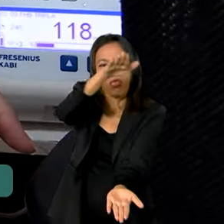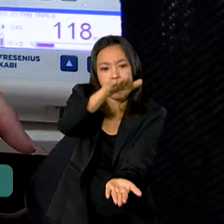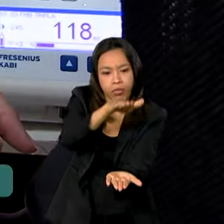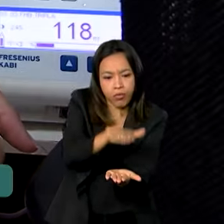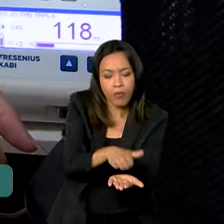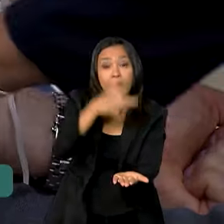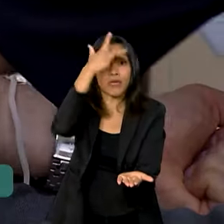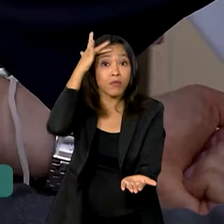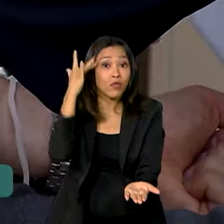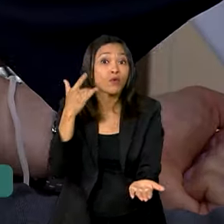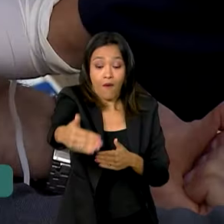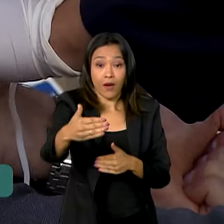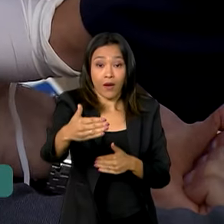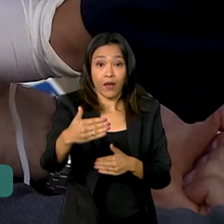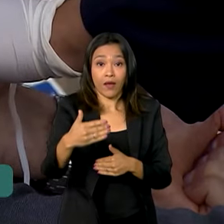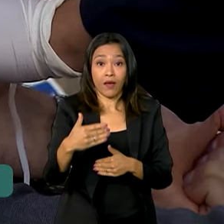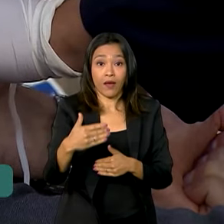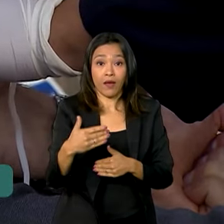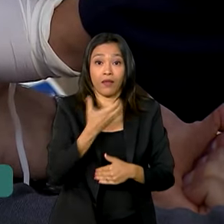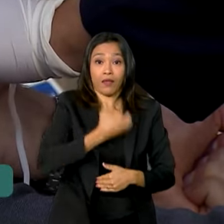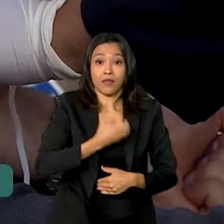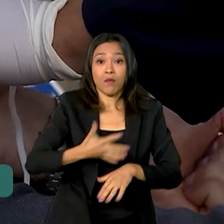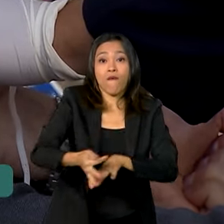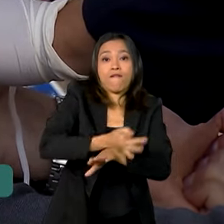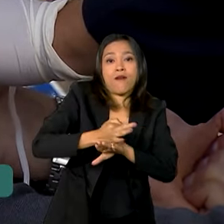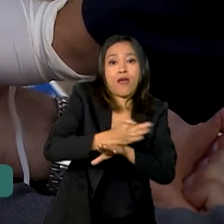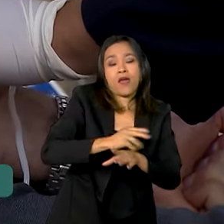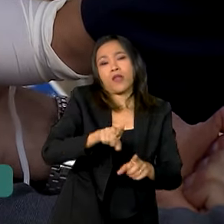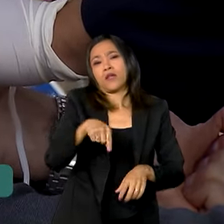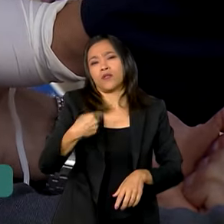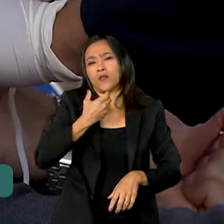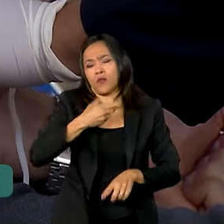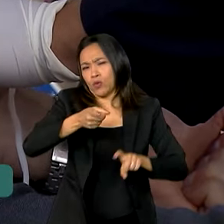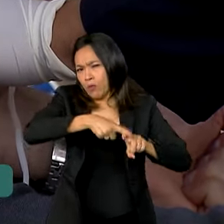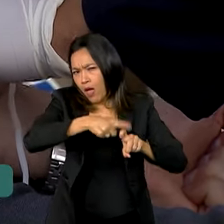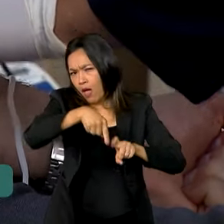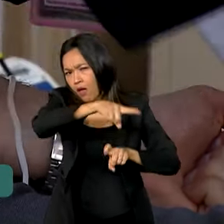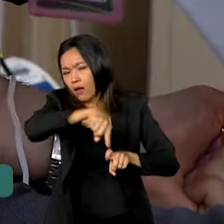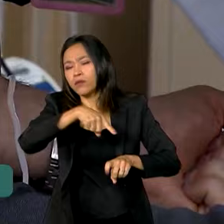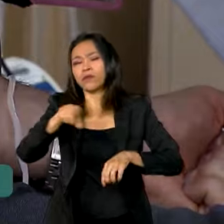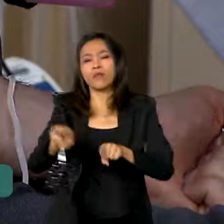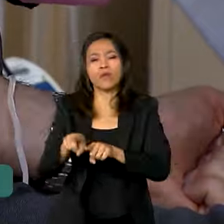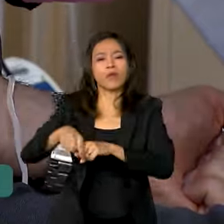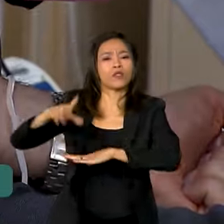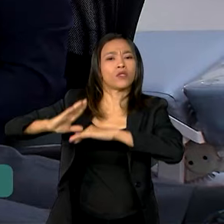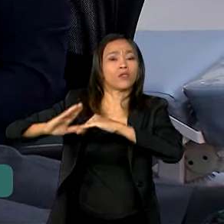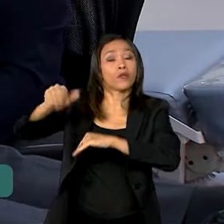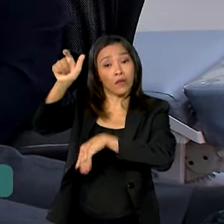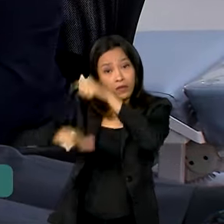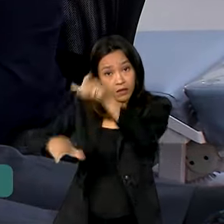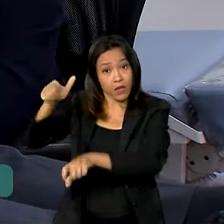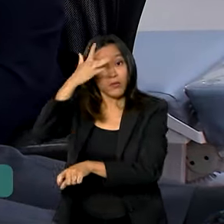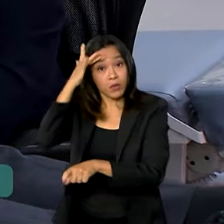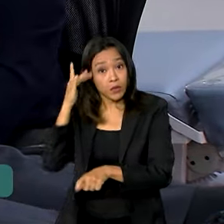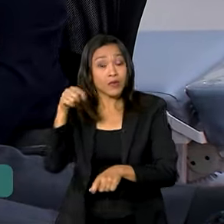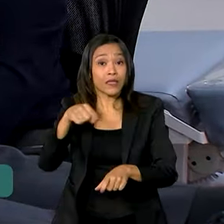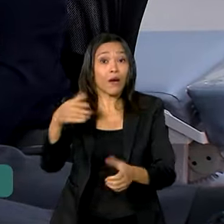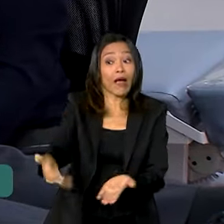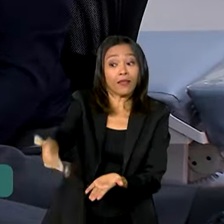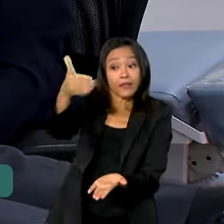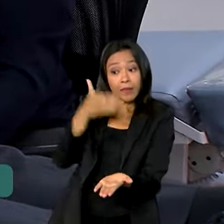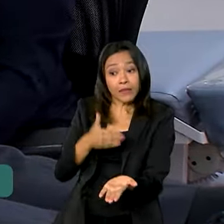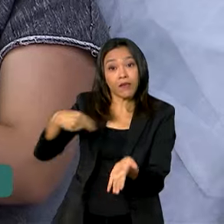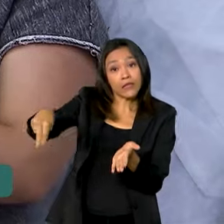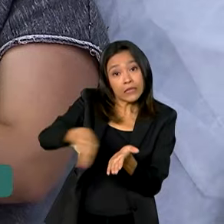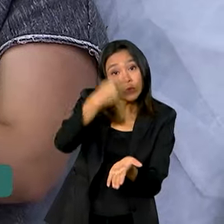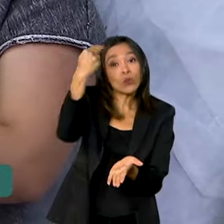de férias, né, os médicos como os pacientes. E aí, então, há uma antecipação das cirurgias